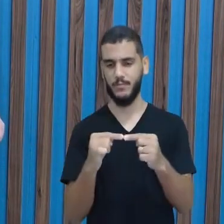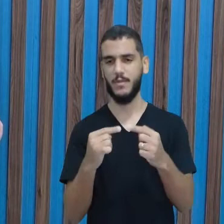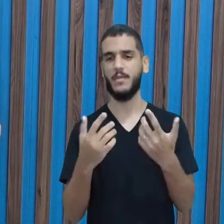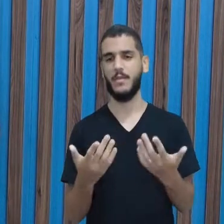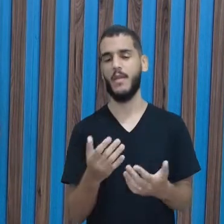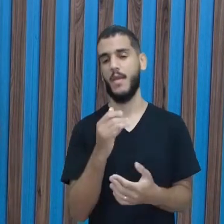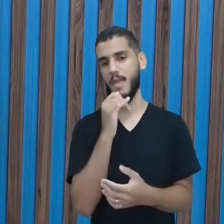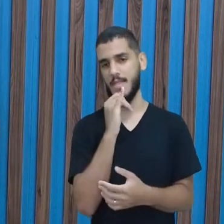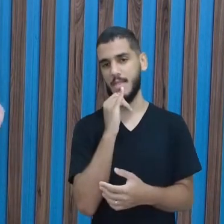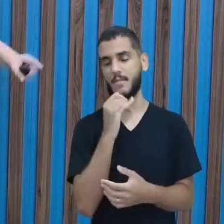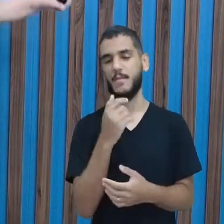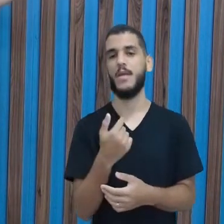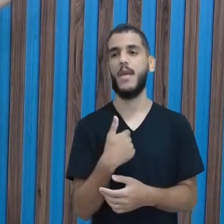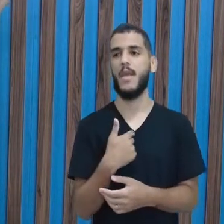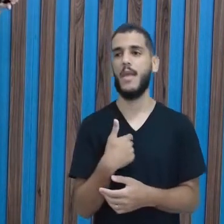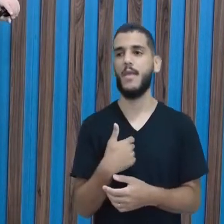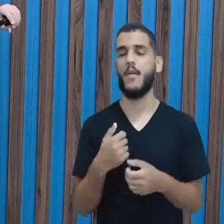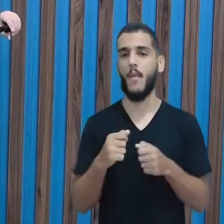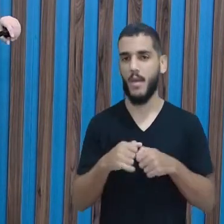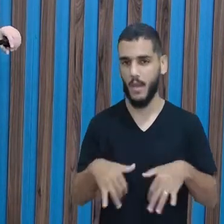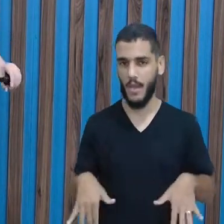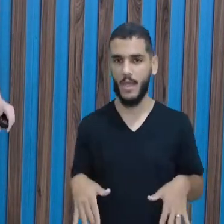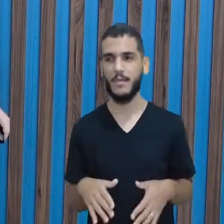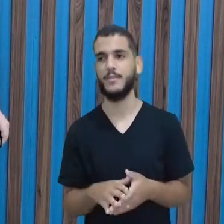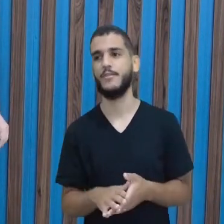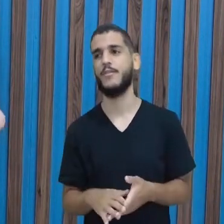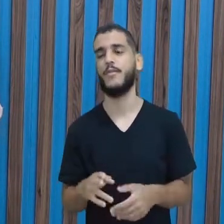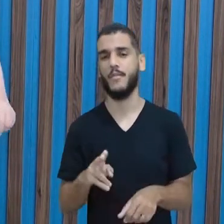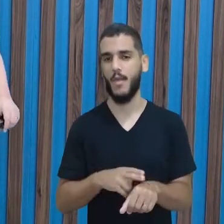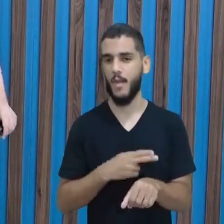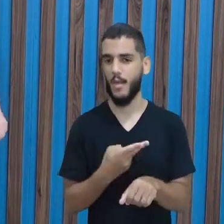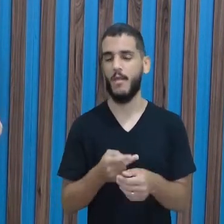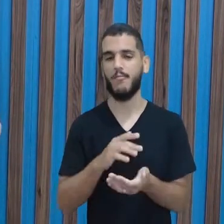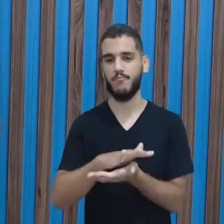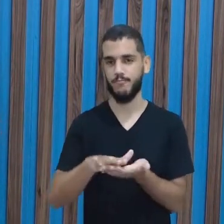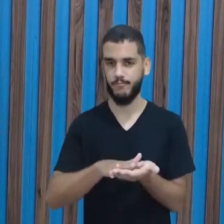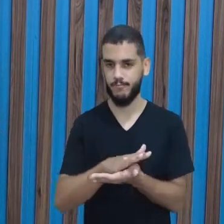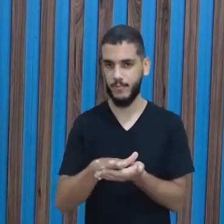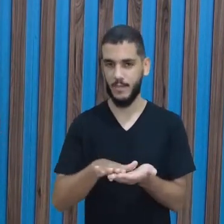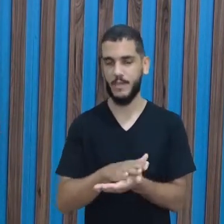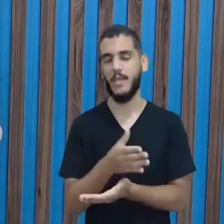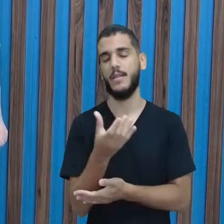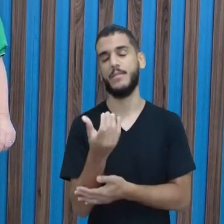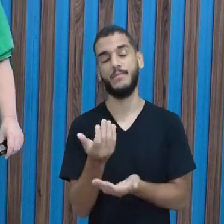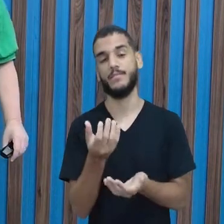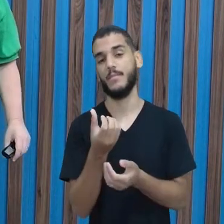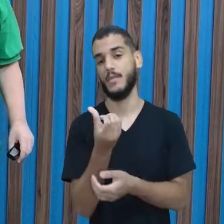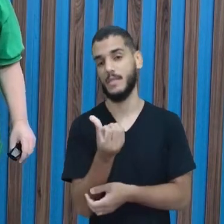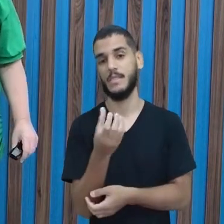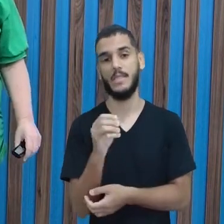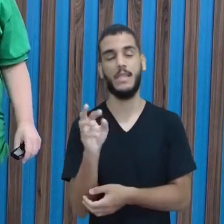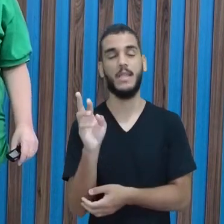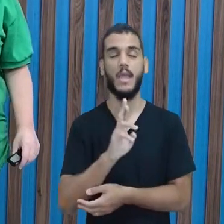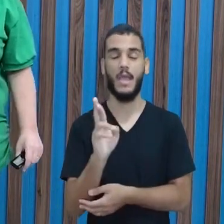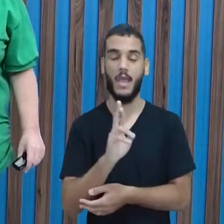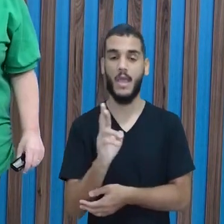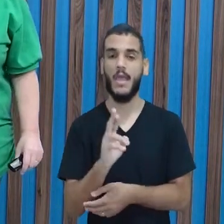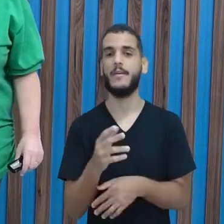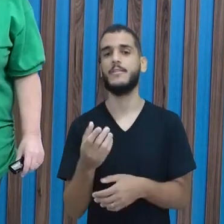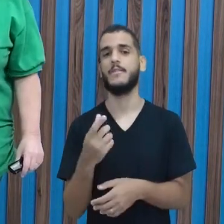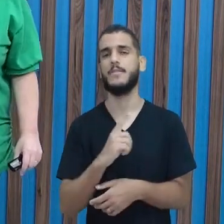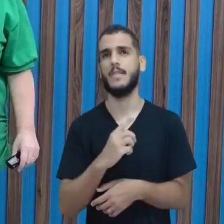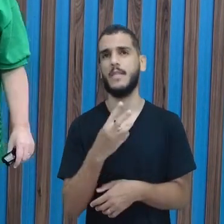eu gasto a do brigadeiro, se eu gasto R$60 para fazer 30